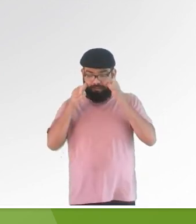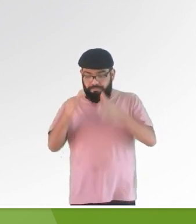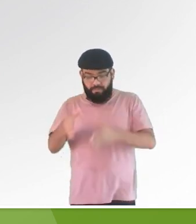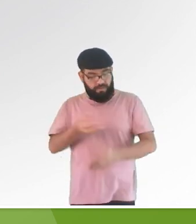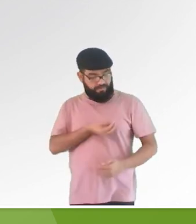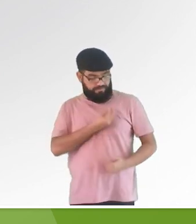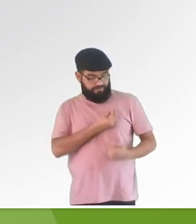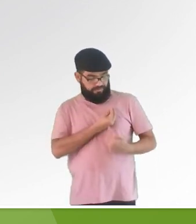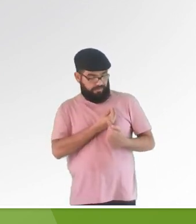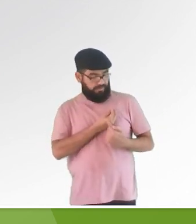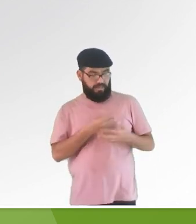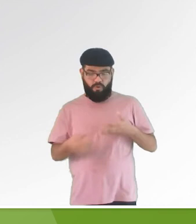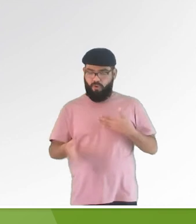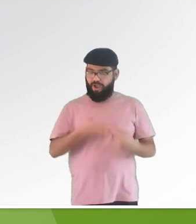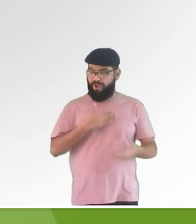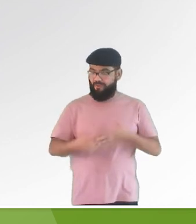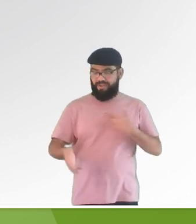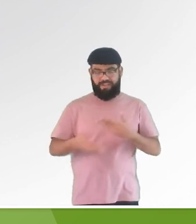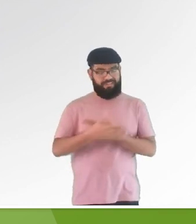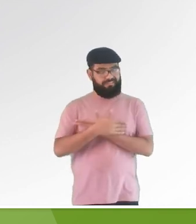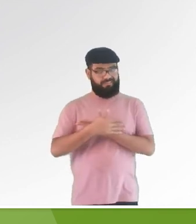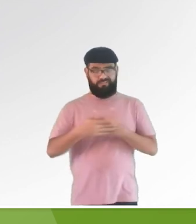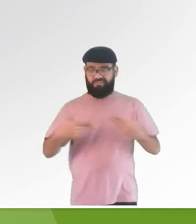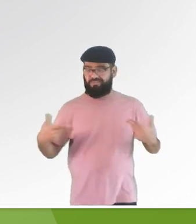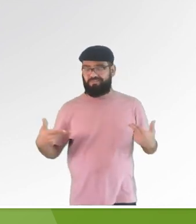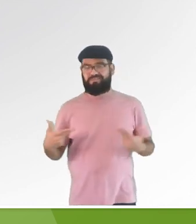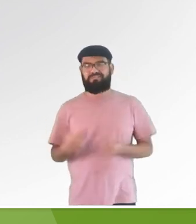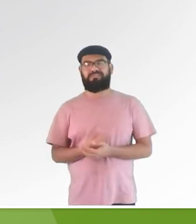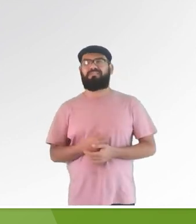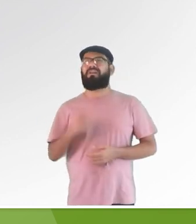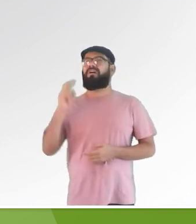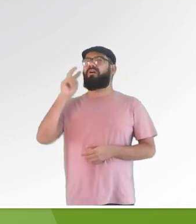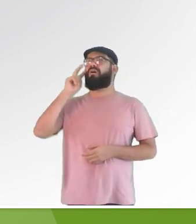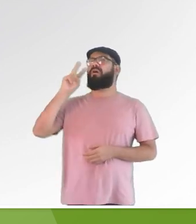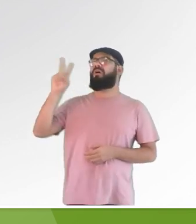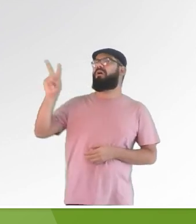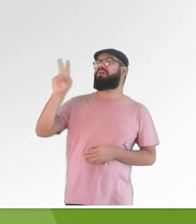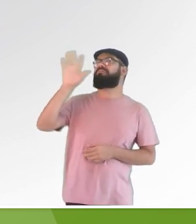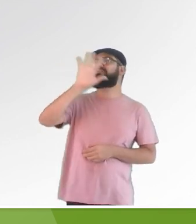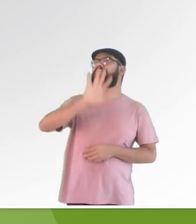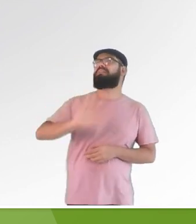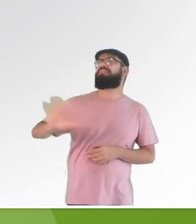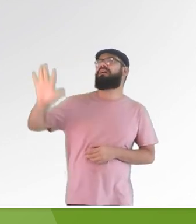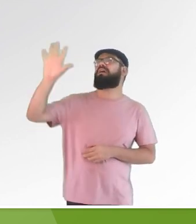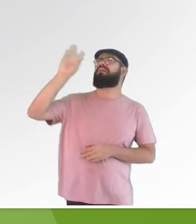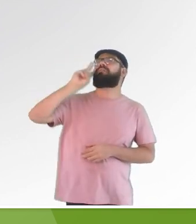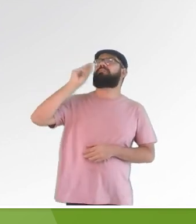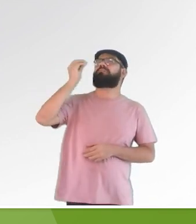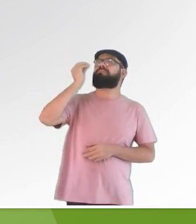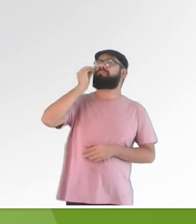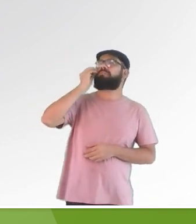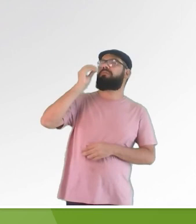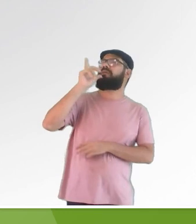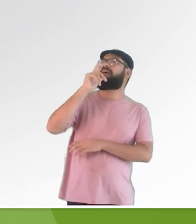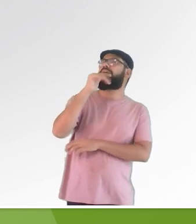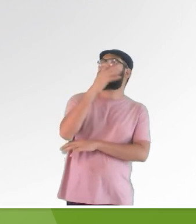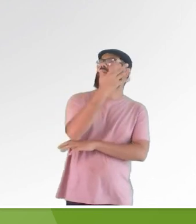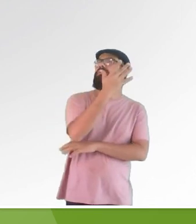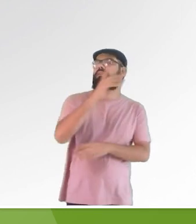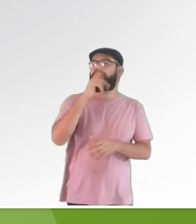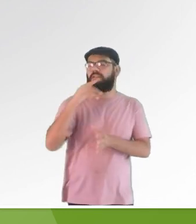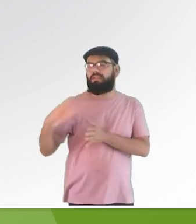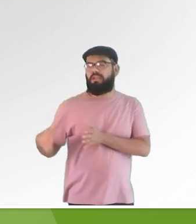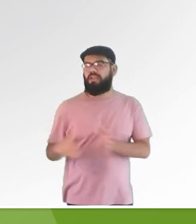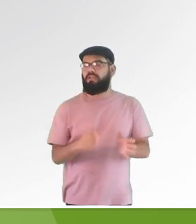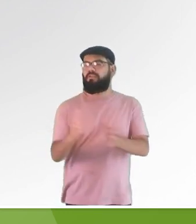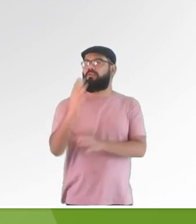ser vivo, tá? Então, se a gente olha num cenário, observa a paisagem, a gente consegue identificar os seres vivos,